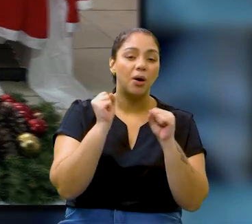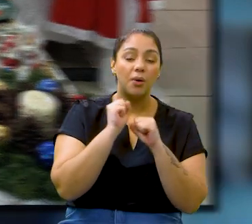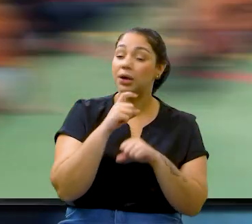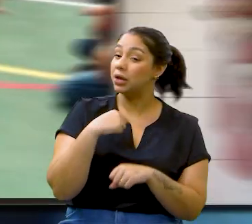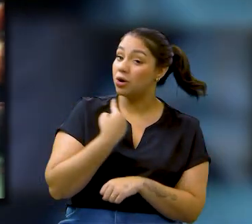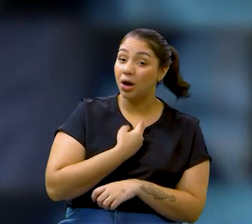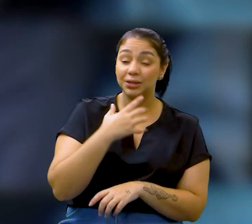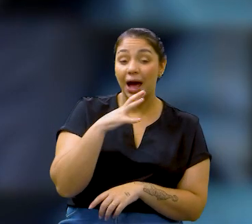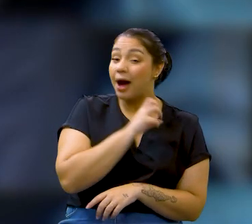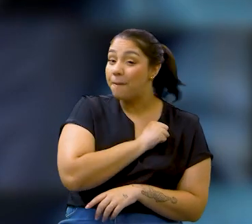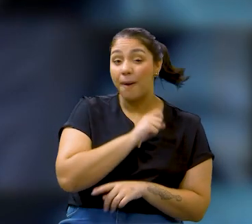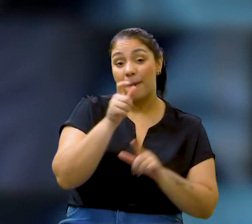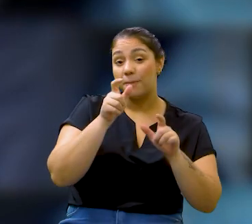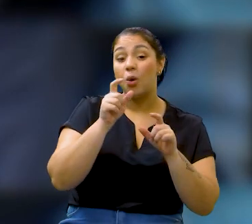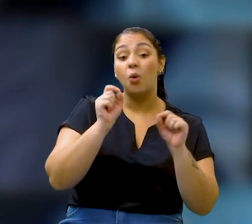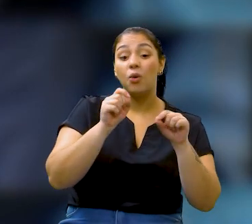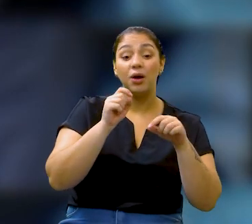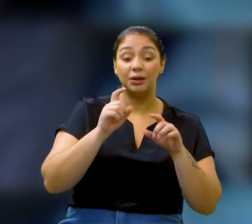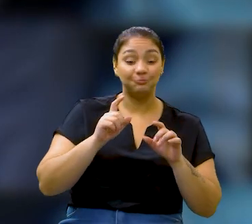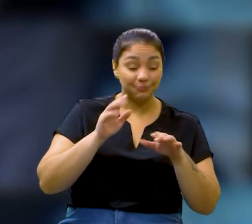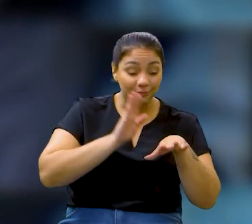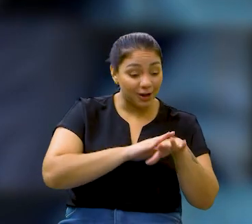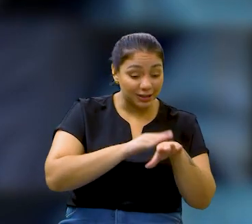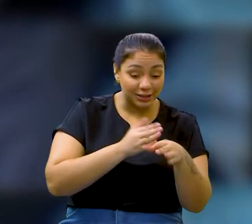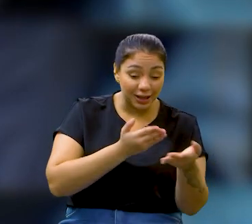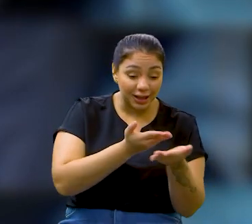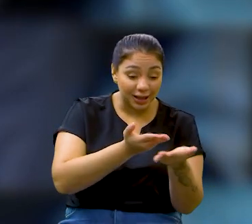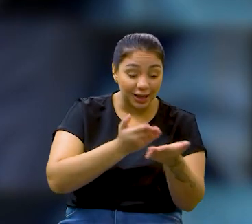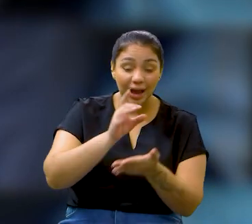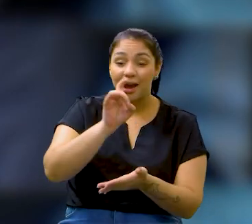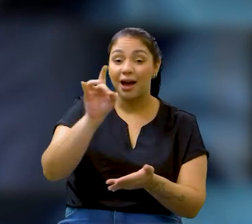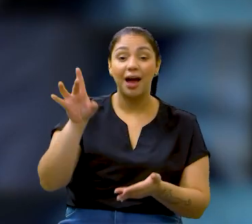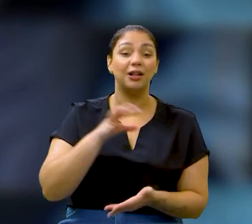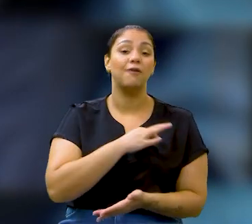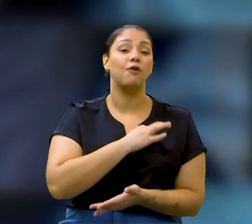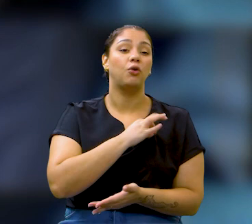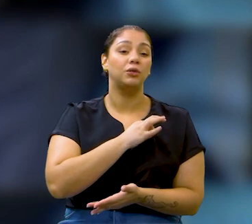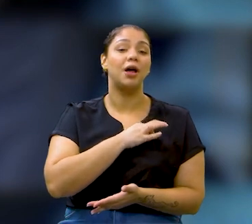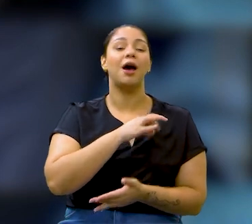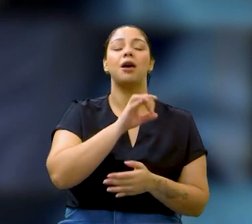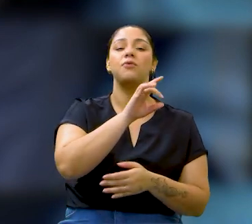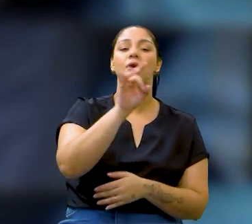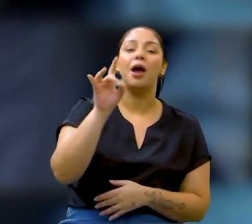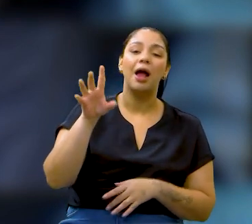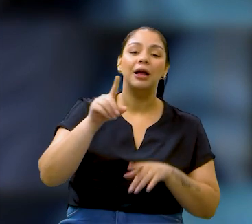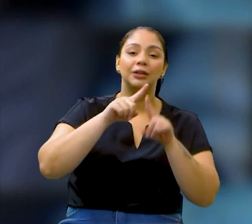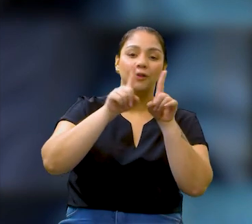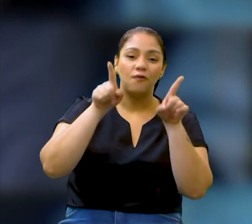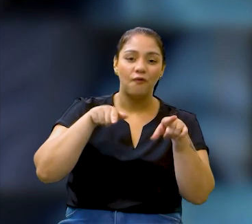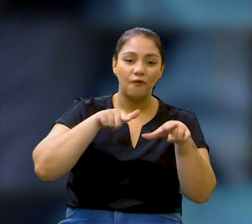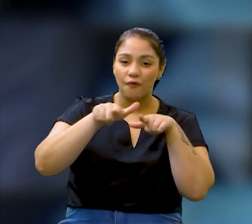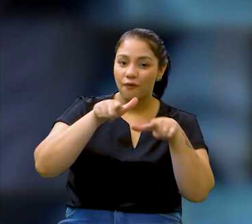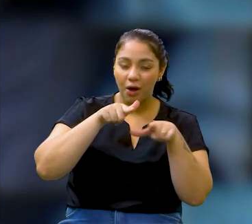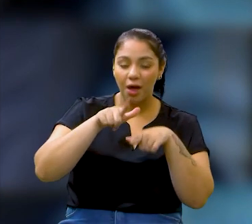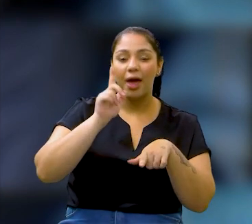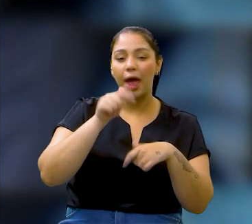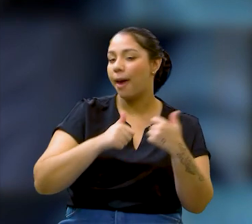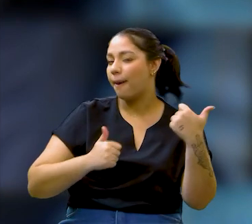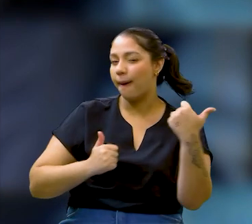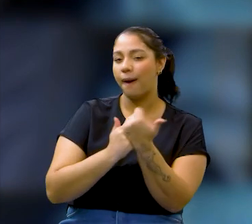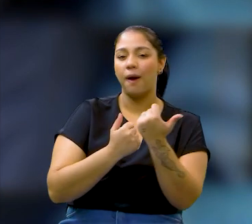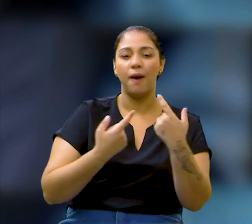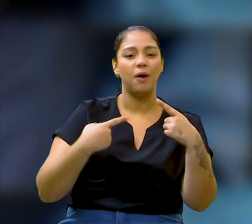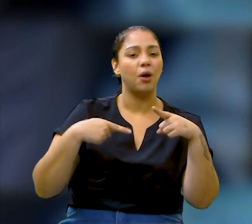gente ama muito o que faz. A gente percebe que cada funcionário, cada voluntário que está aqui, realmente está aqui